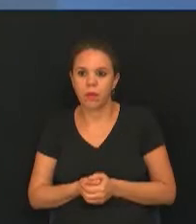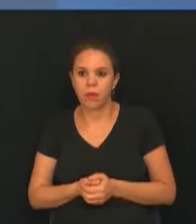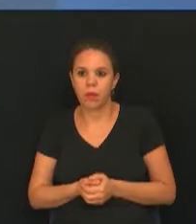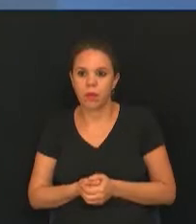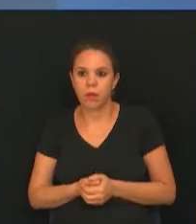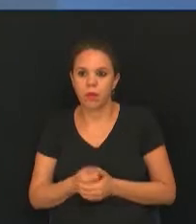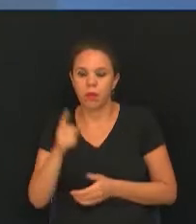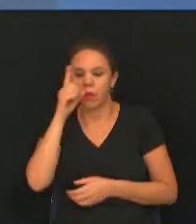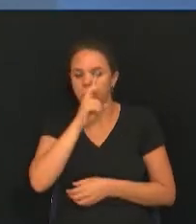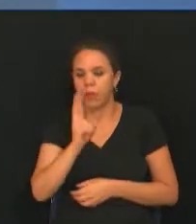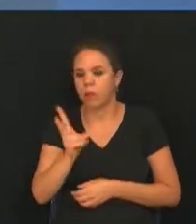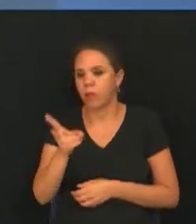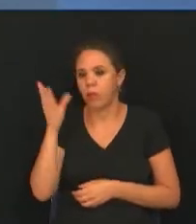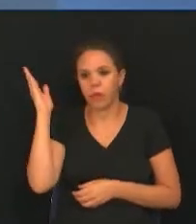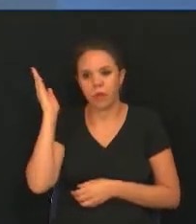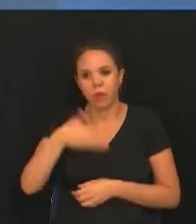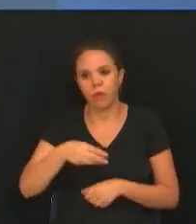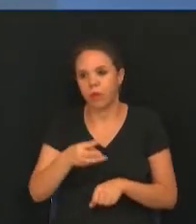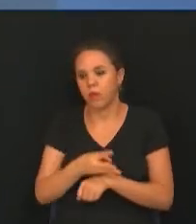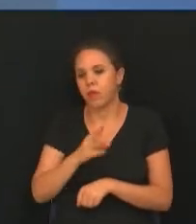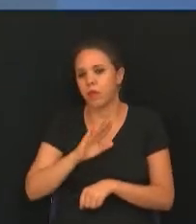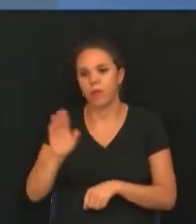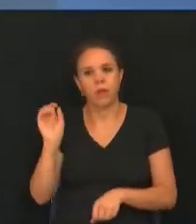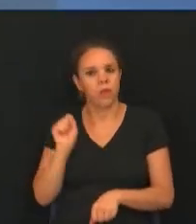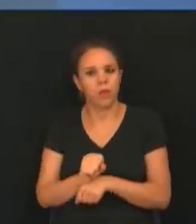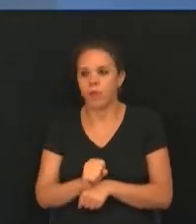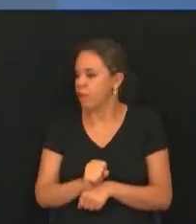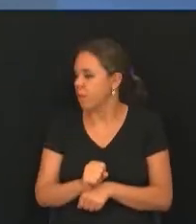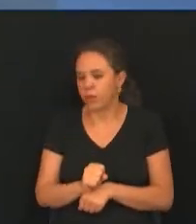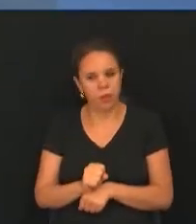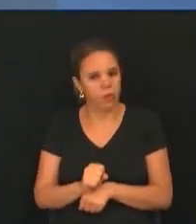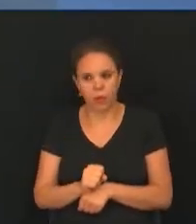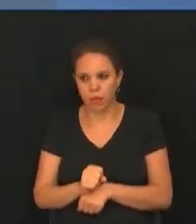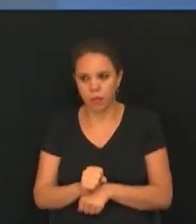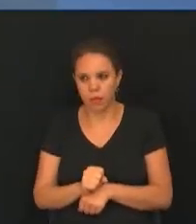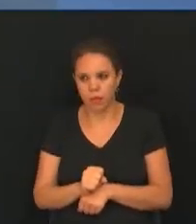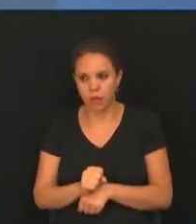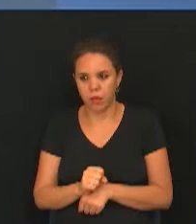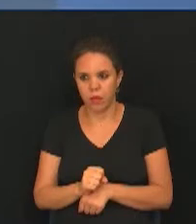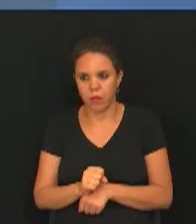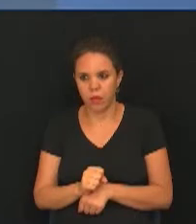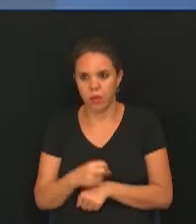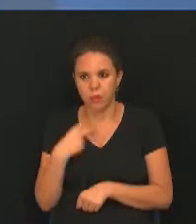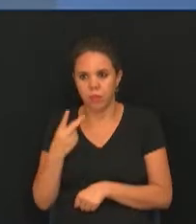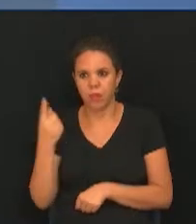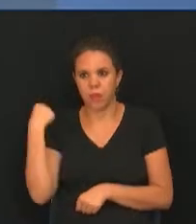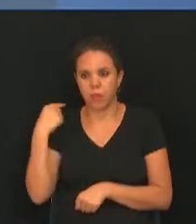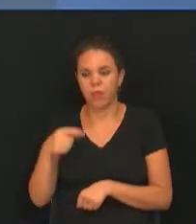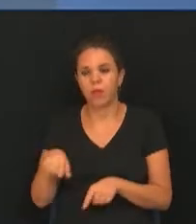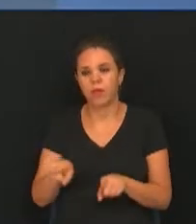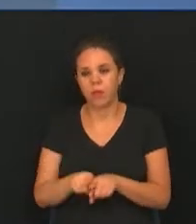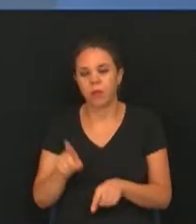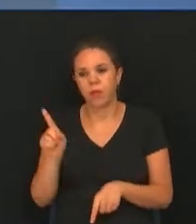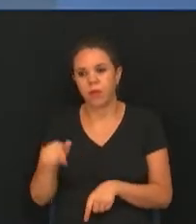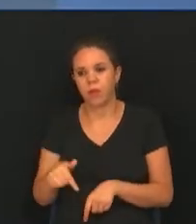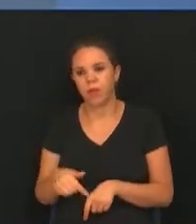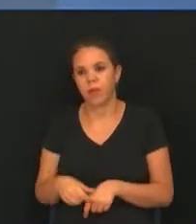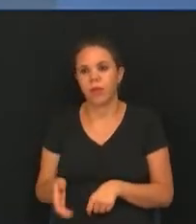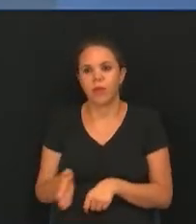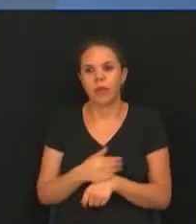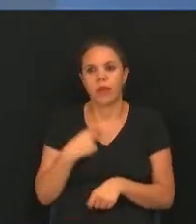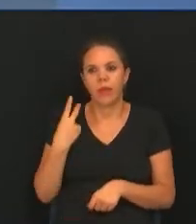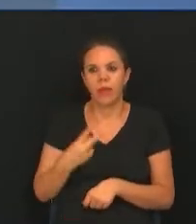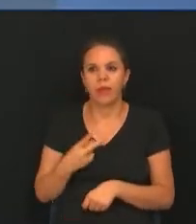Domingo a domingo, o WhatsApp não para, e não é porque na época de vereador não, antes também era assim. Mesmo antes de ser vereador, a gente